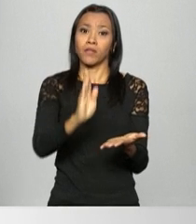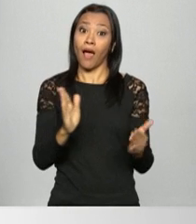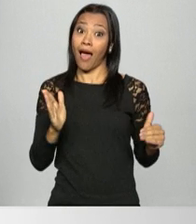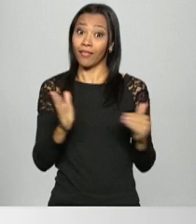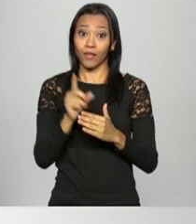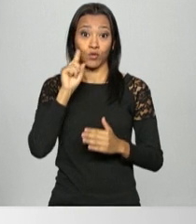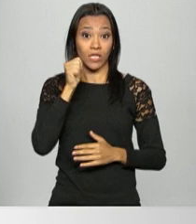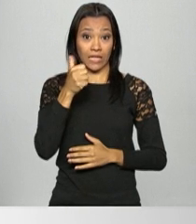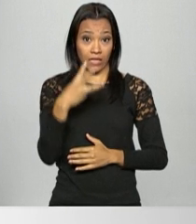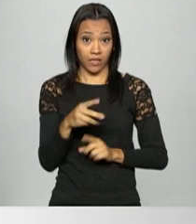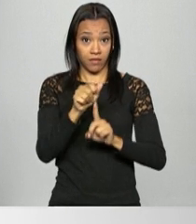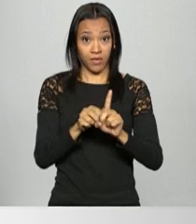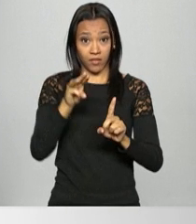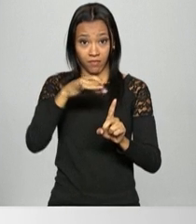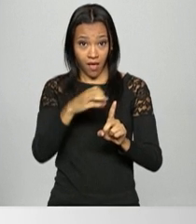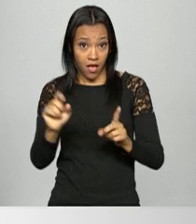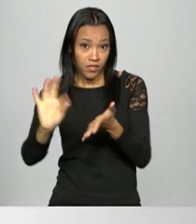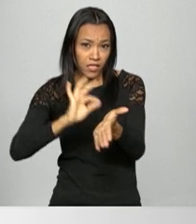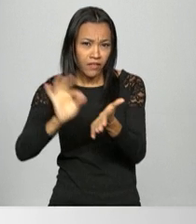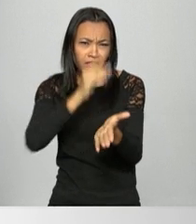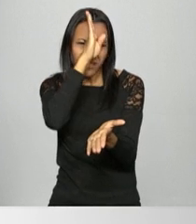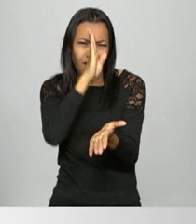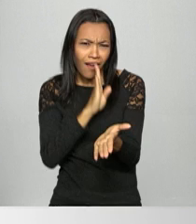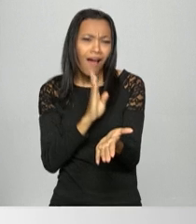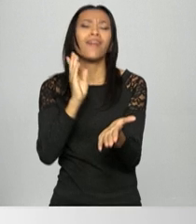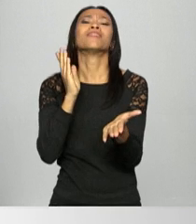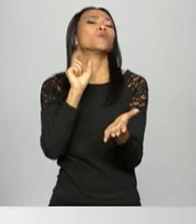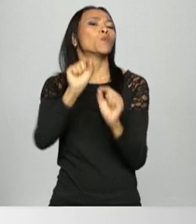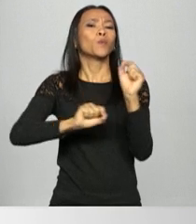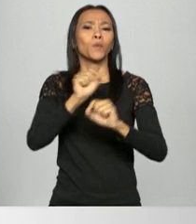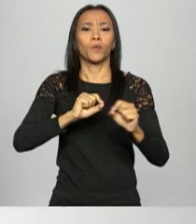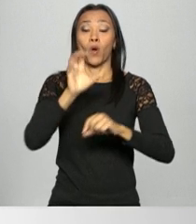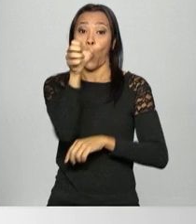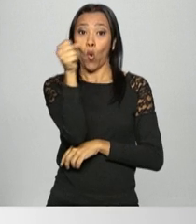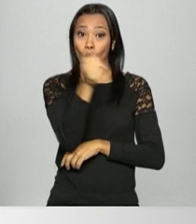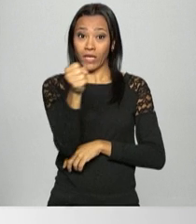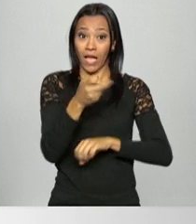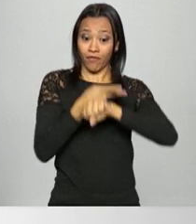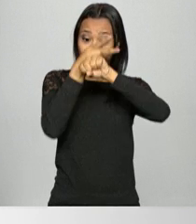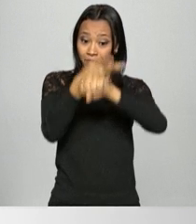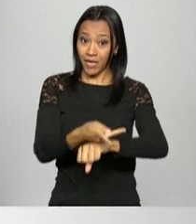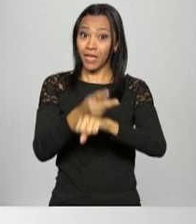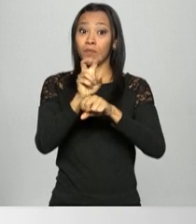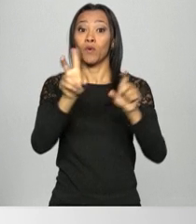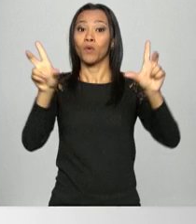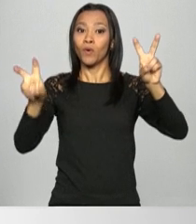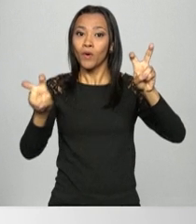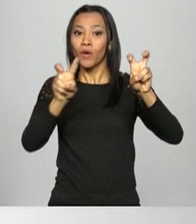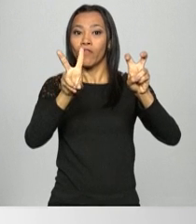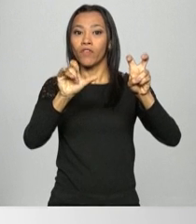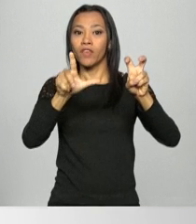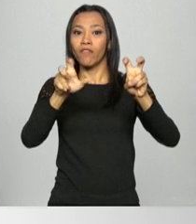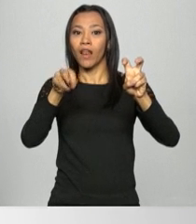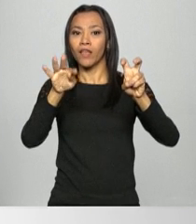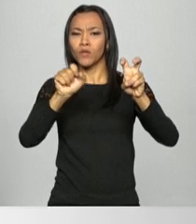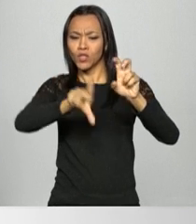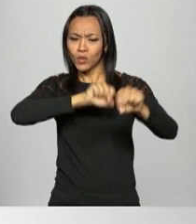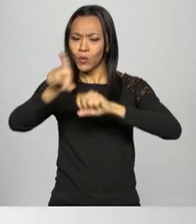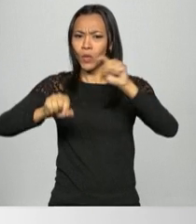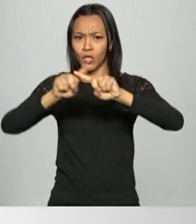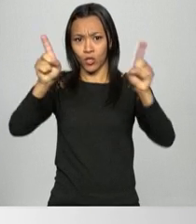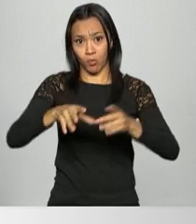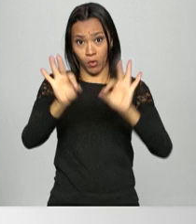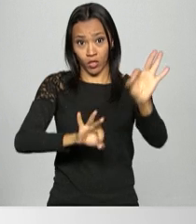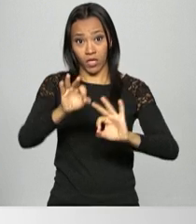até 13 de março para se inscrever gratuitamente no 8º Prêmio Viva Leitura. Serão escolhidos projetos em